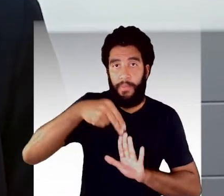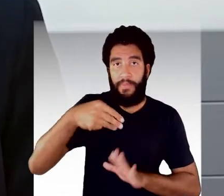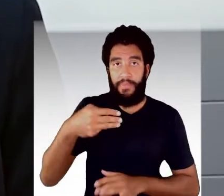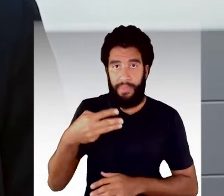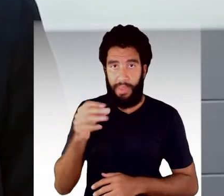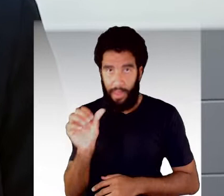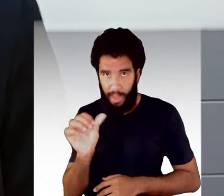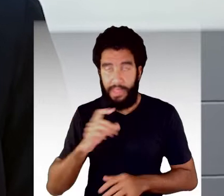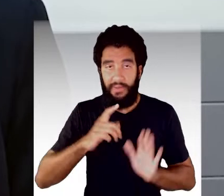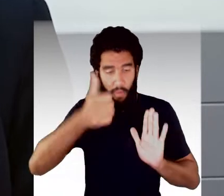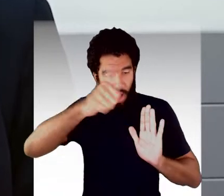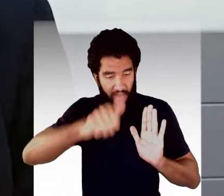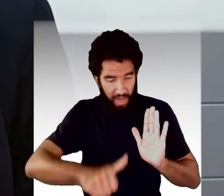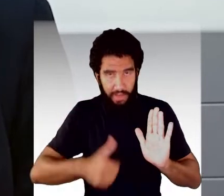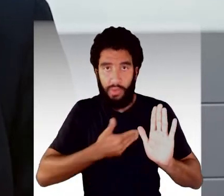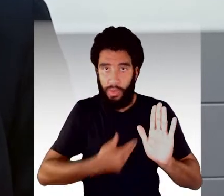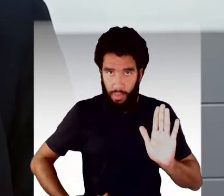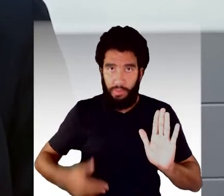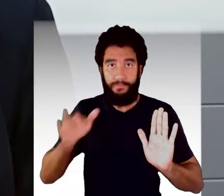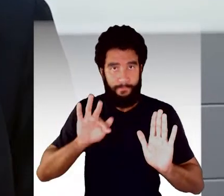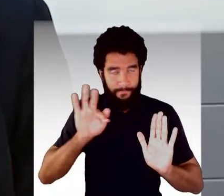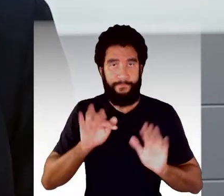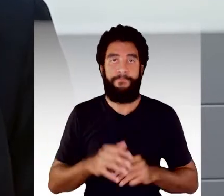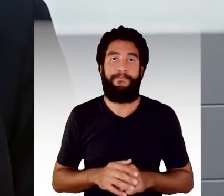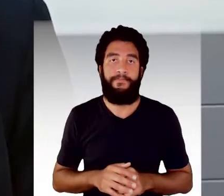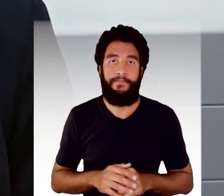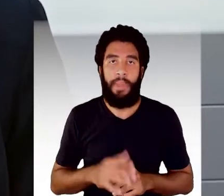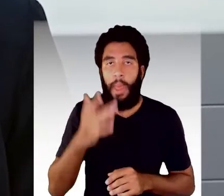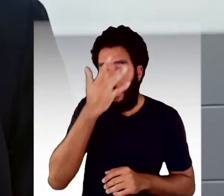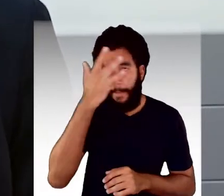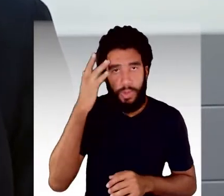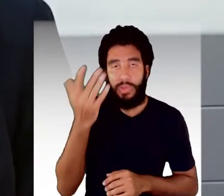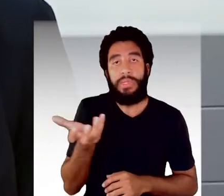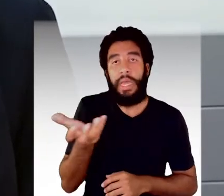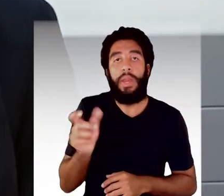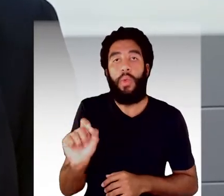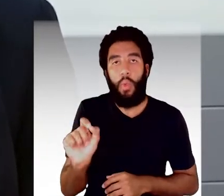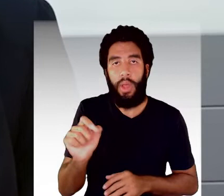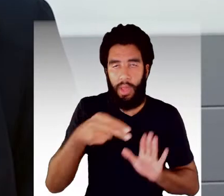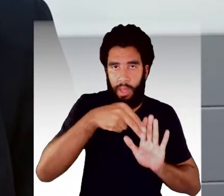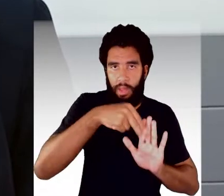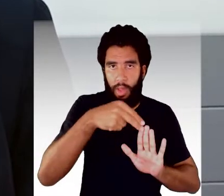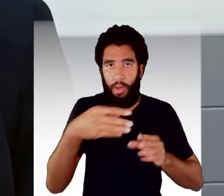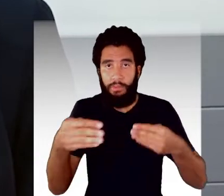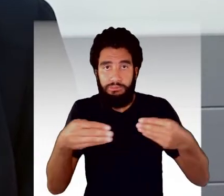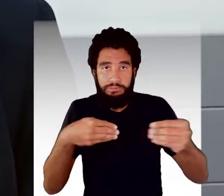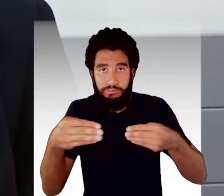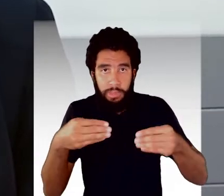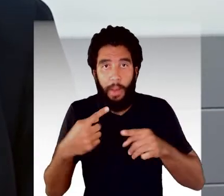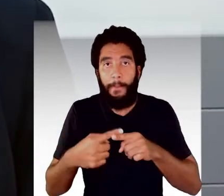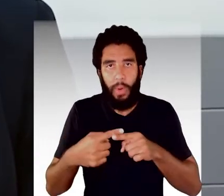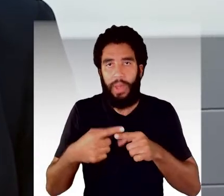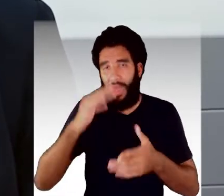a NR36 passou por uma revisão pelo governo federal. Empregadores defendem uma flexibilização da